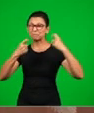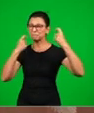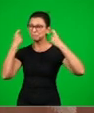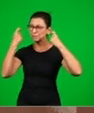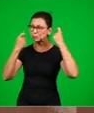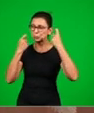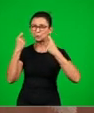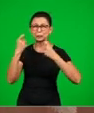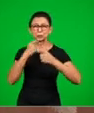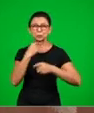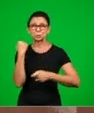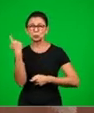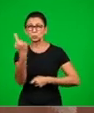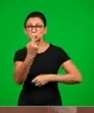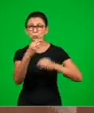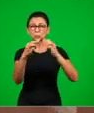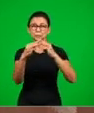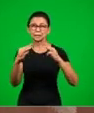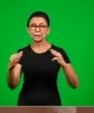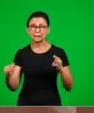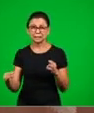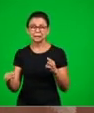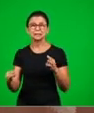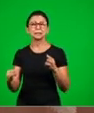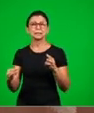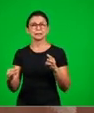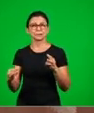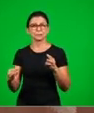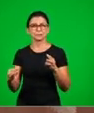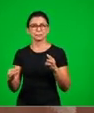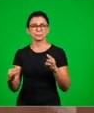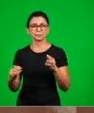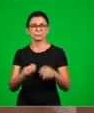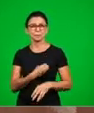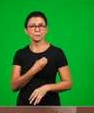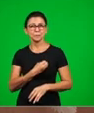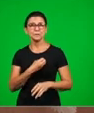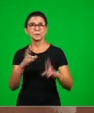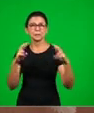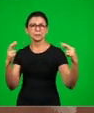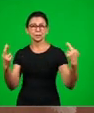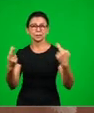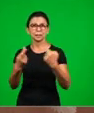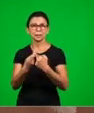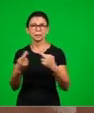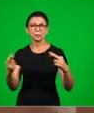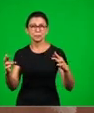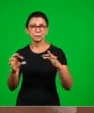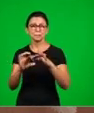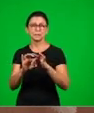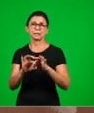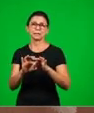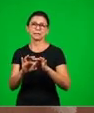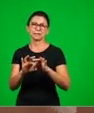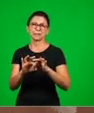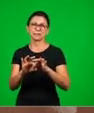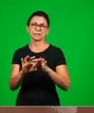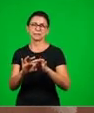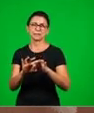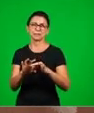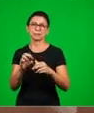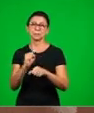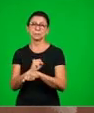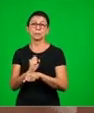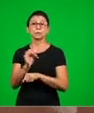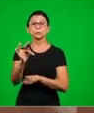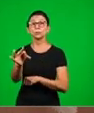os manaíns funcionem para abrigar as nossas crianças, que tudo que nós esperamos é deles, do criança,